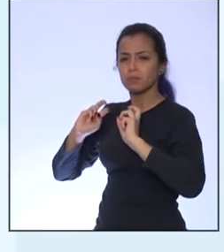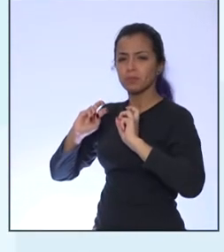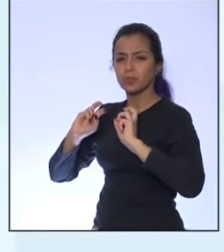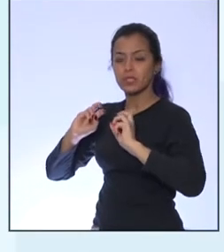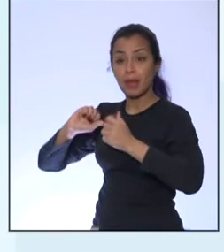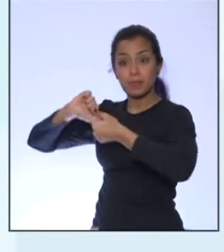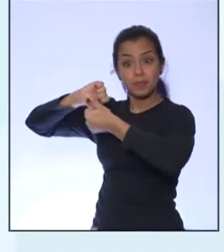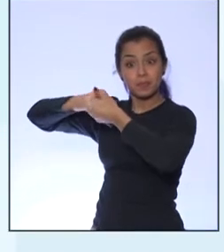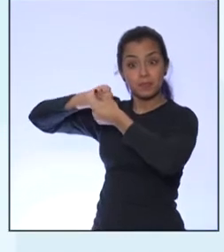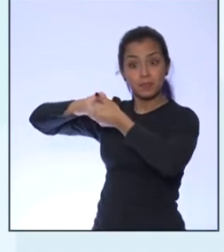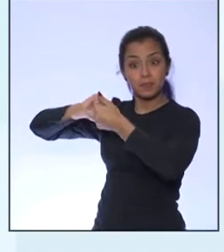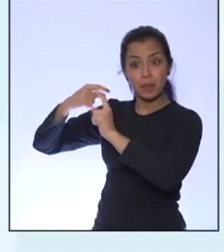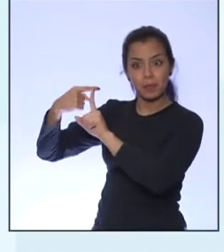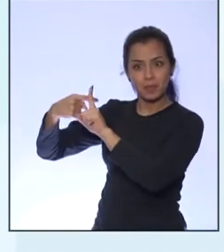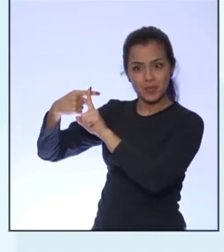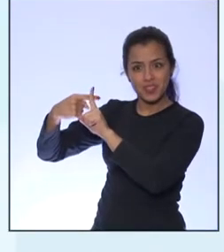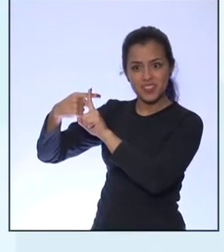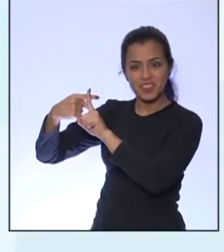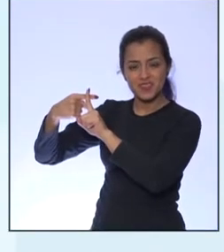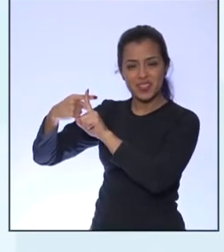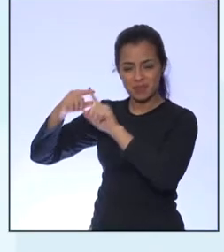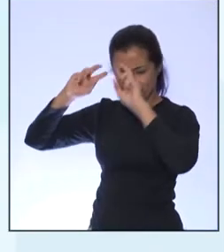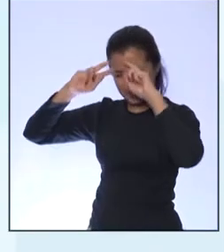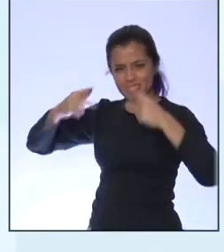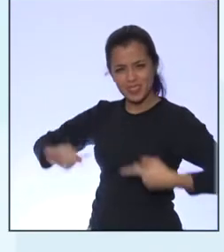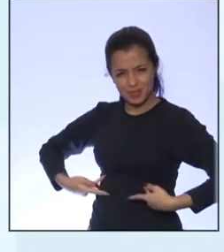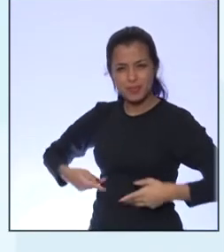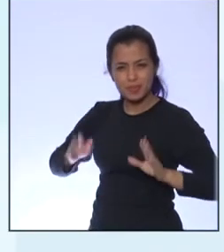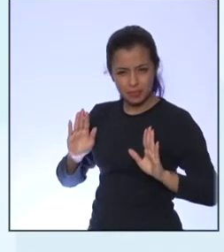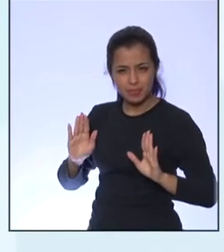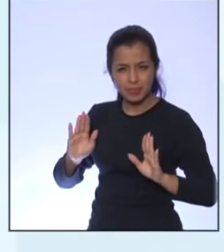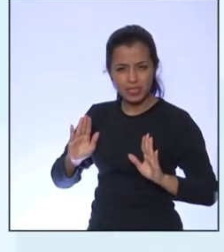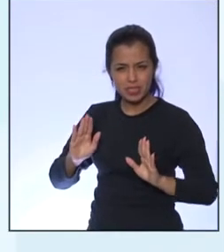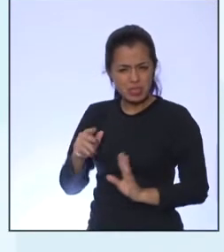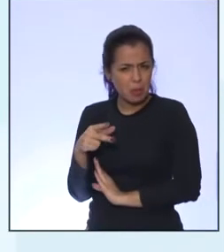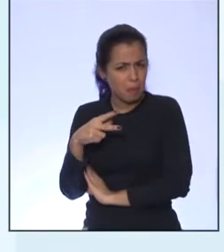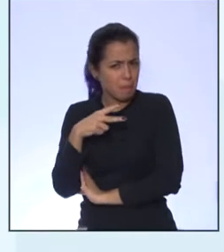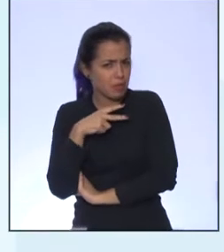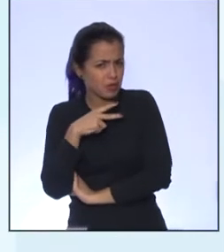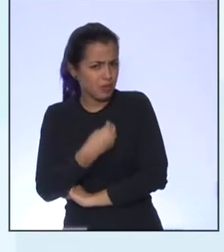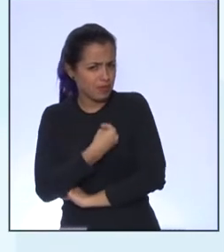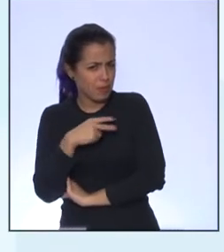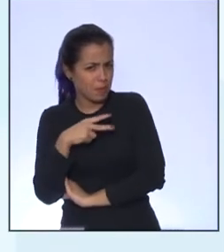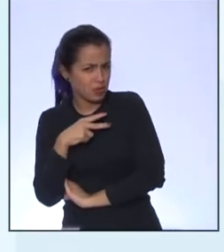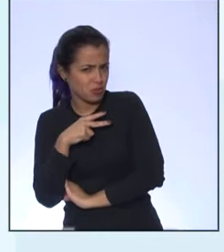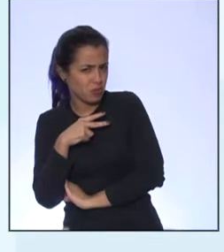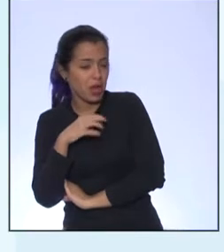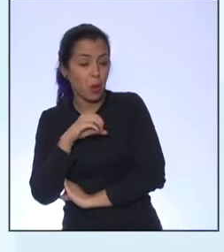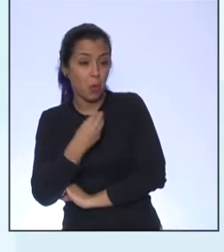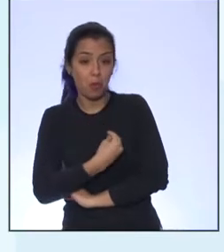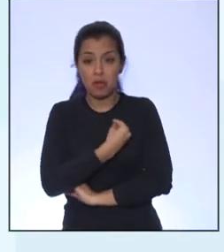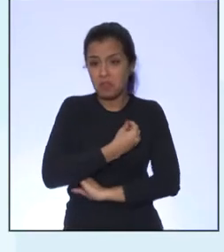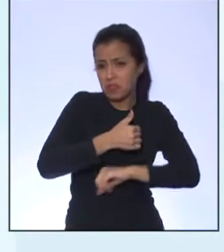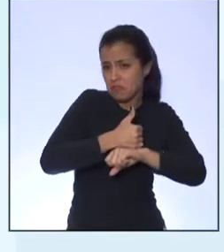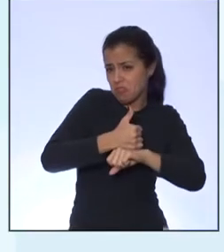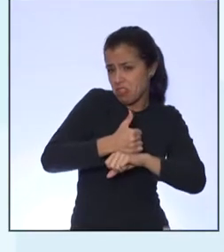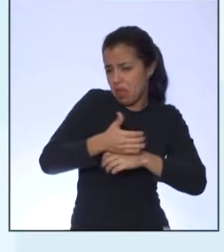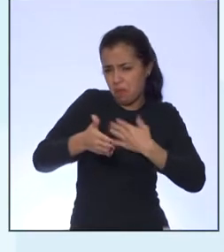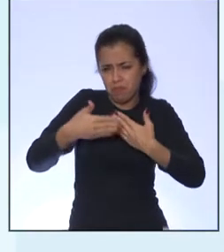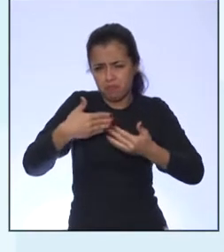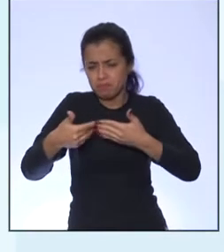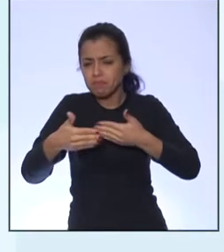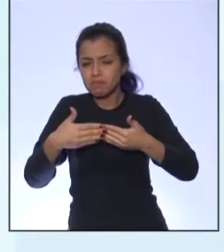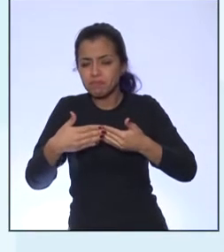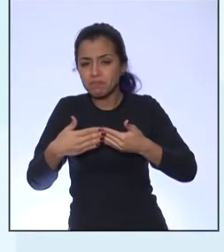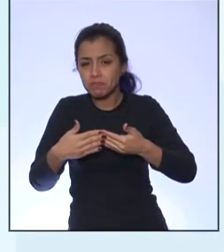diferença, não só no seu ambiente laboral, mas na sua vida pessoal e interpessoal. Portanto, nesse